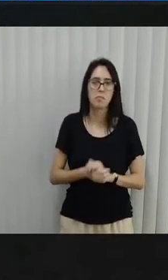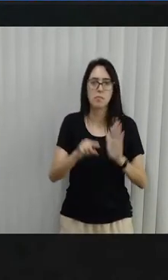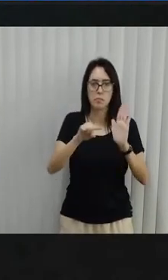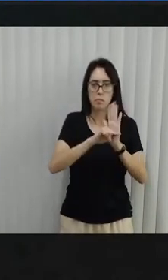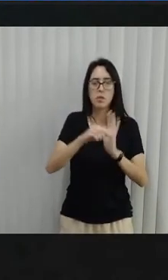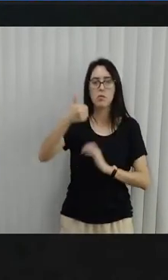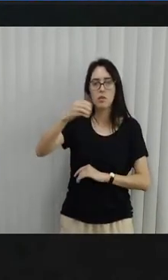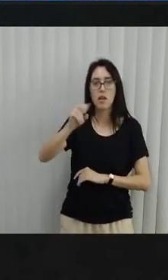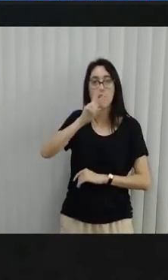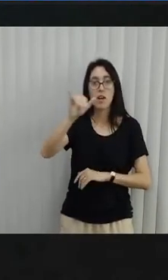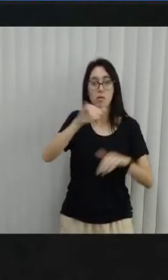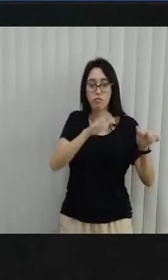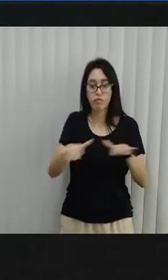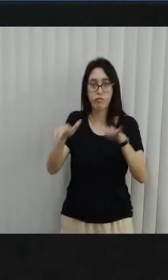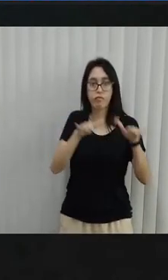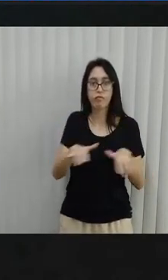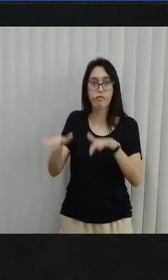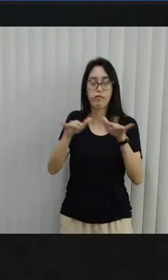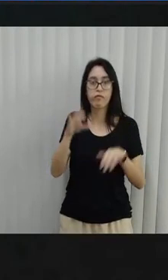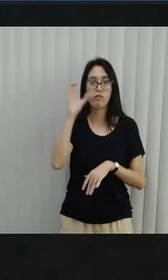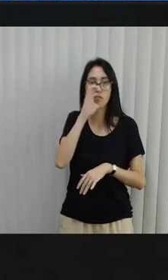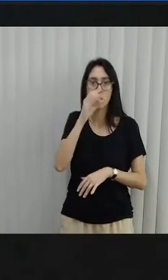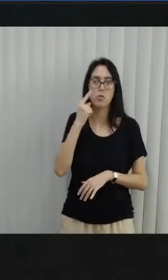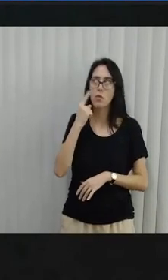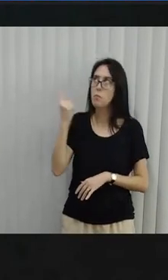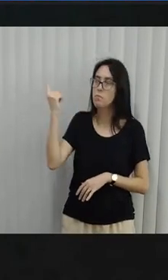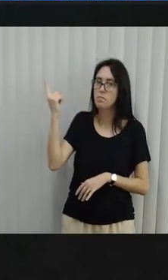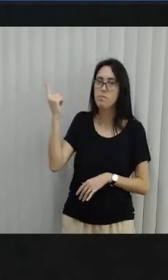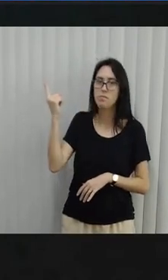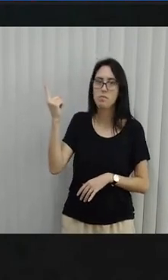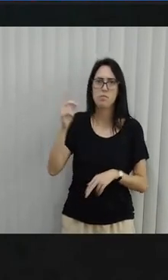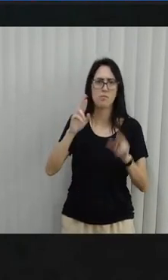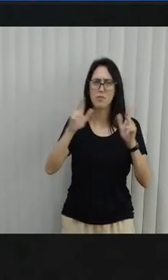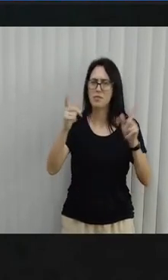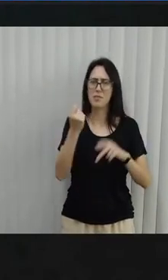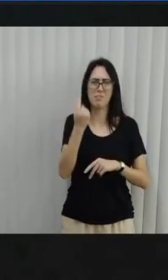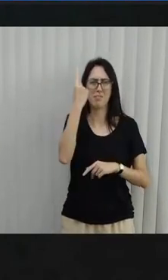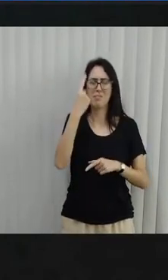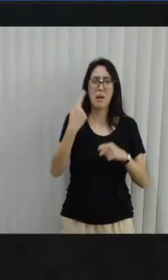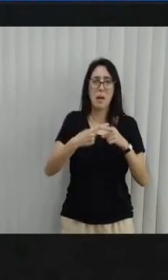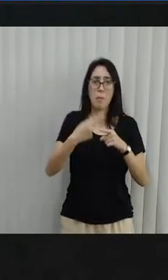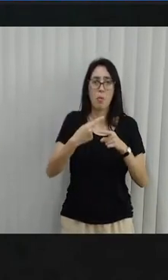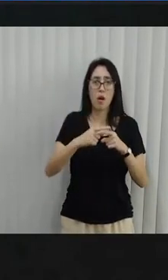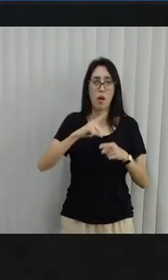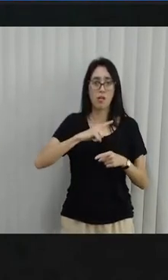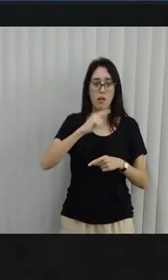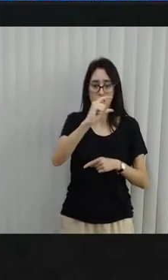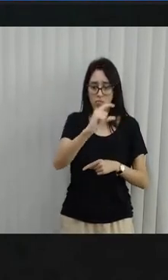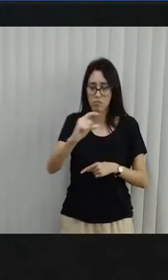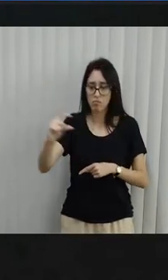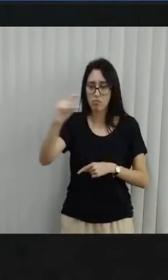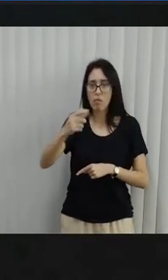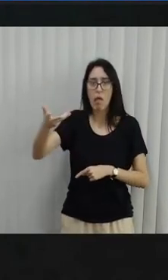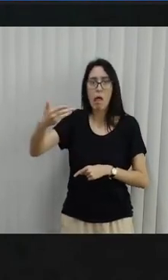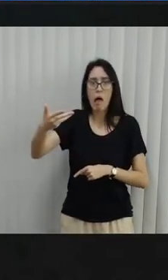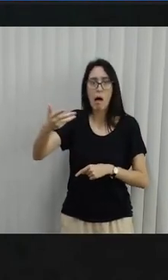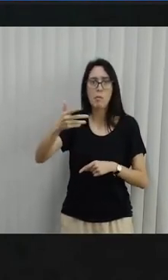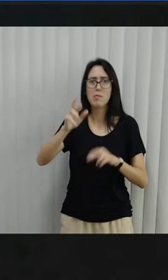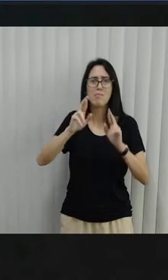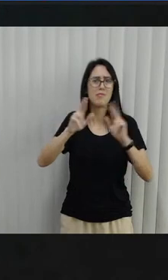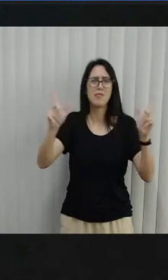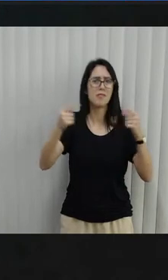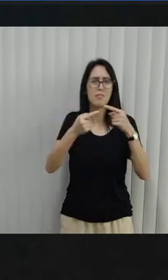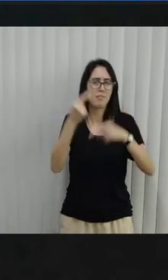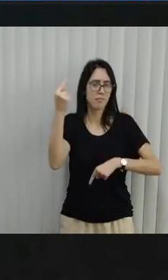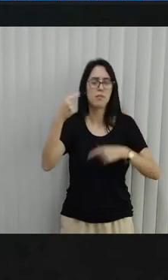ele vai movimentar mais rápido, ele vai ficar assim, ó. Aí tá um comportamento bizarro, por quê? O nosso ator tá mais rápido do que o clone. Aí eu precisaria